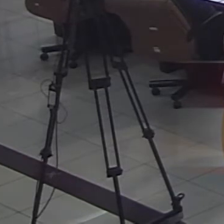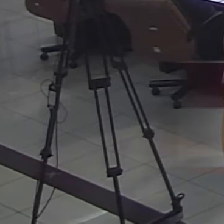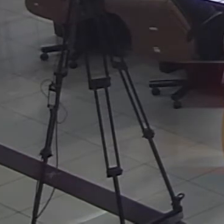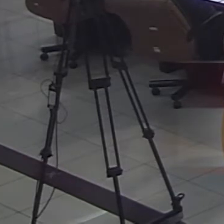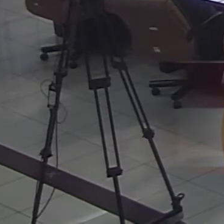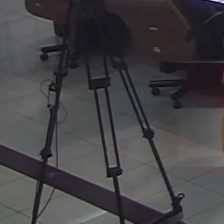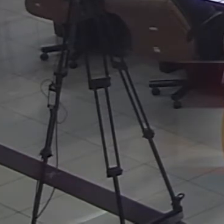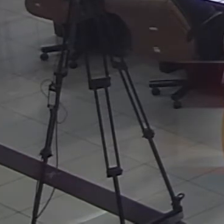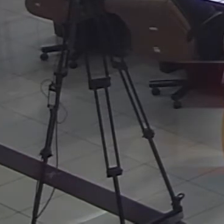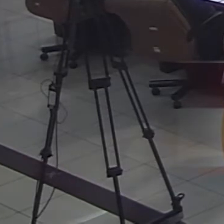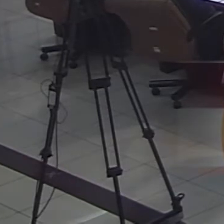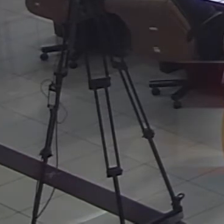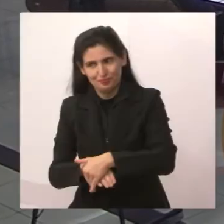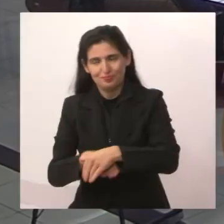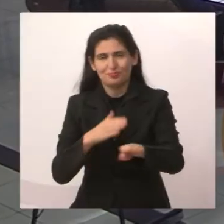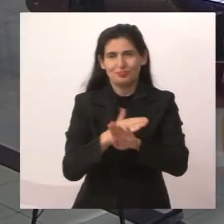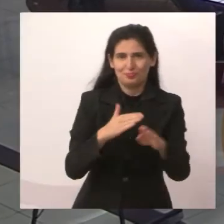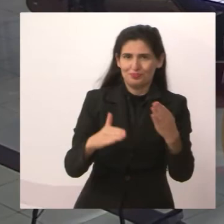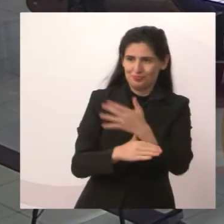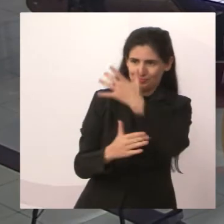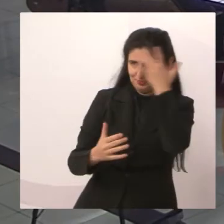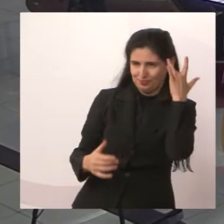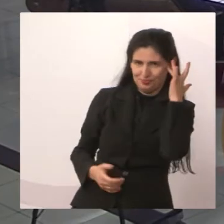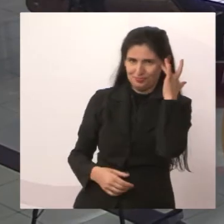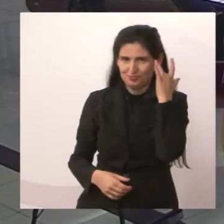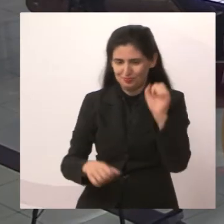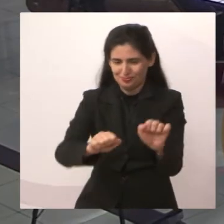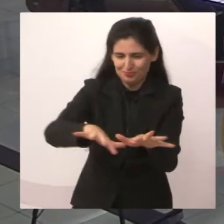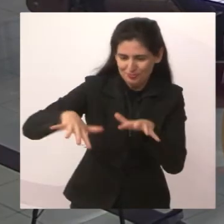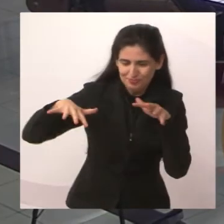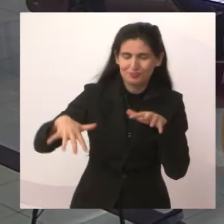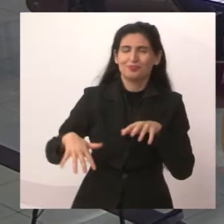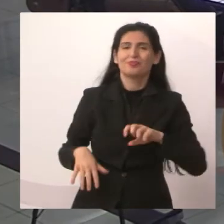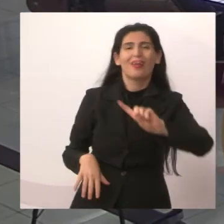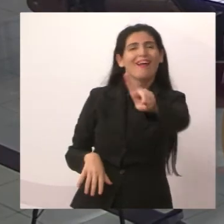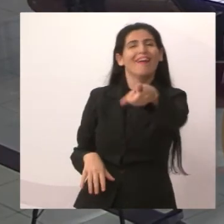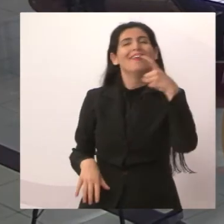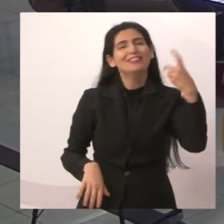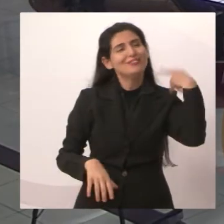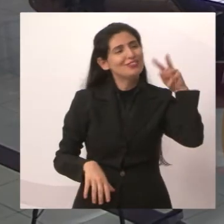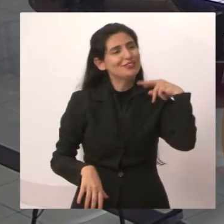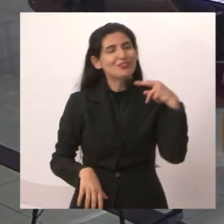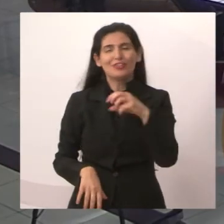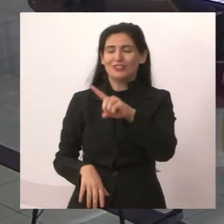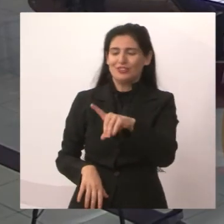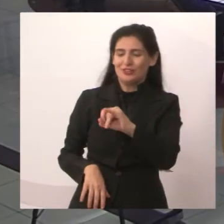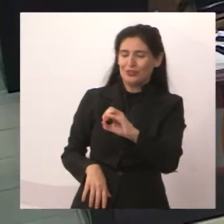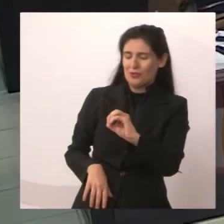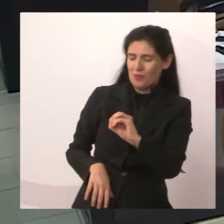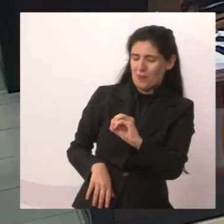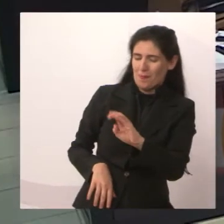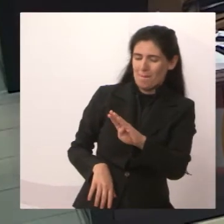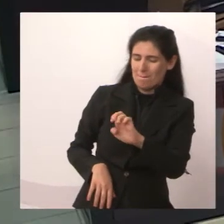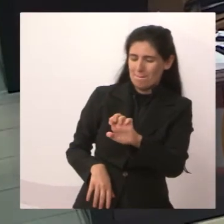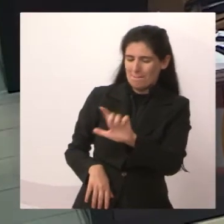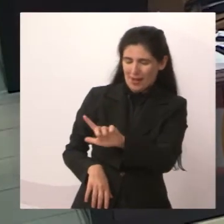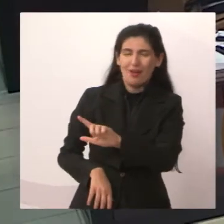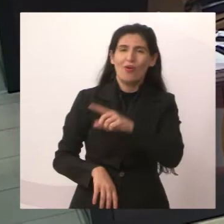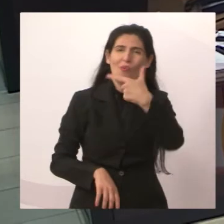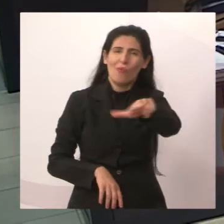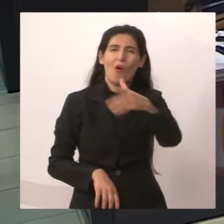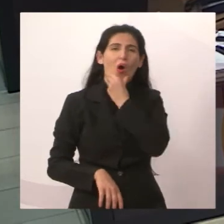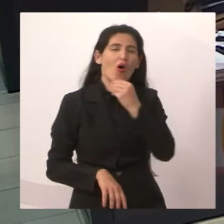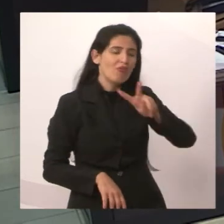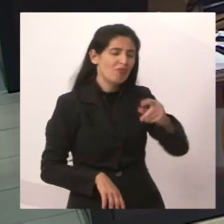Boa noite a todos, está na galeria, o vereador Jobel, tivemos aqui junto, Walter de Souza,